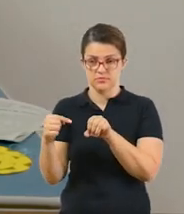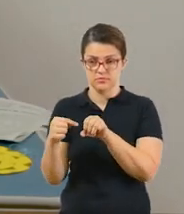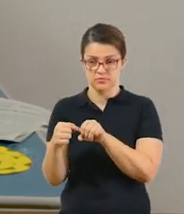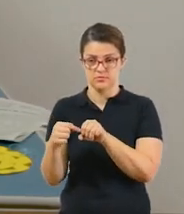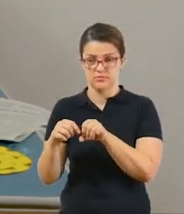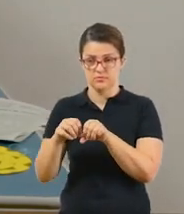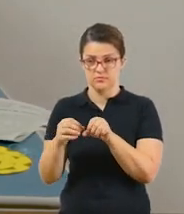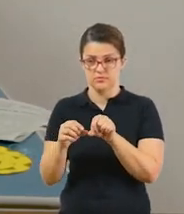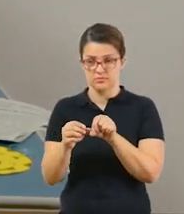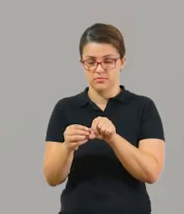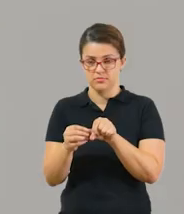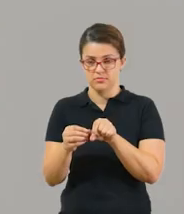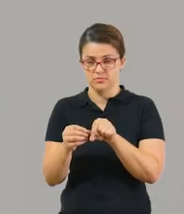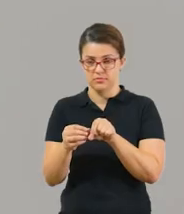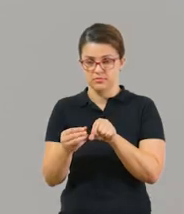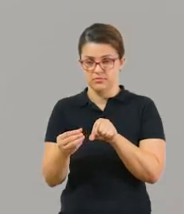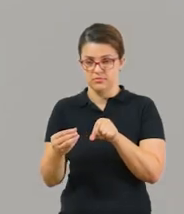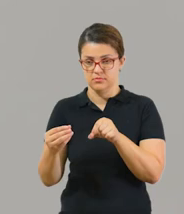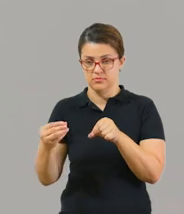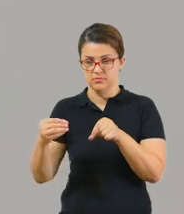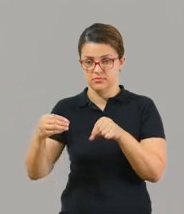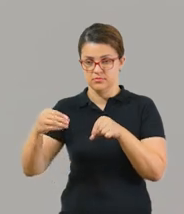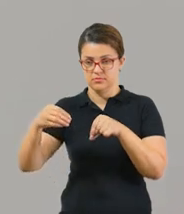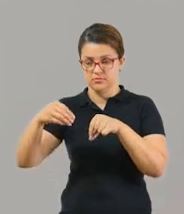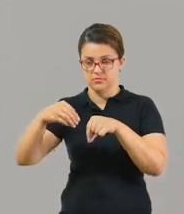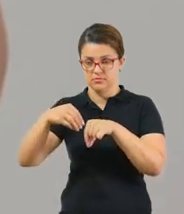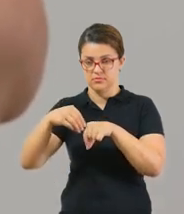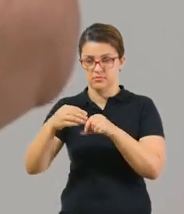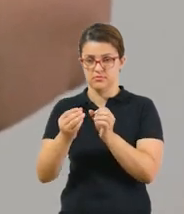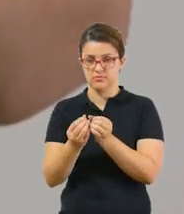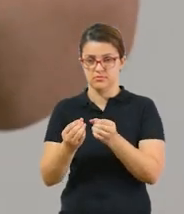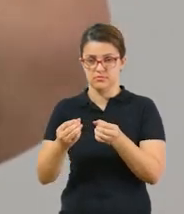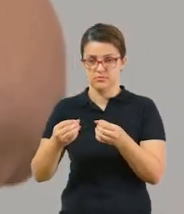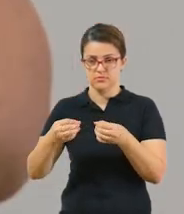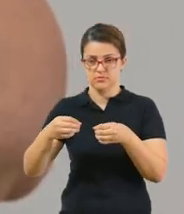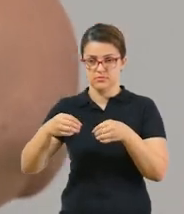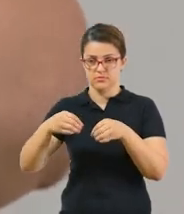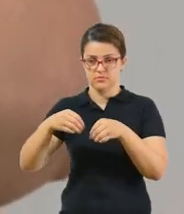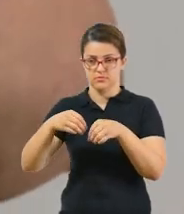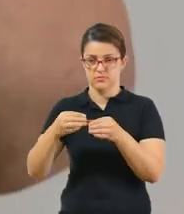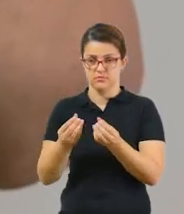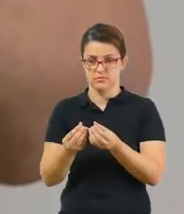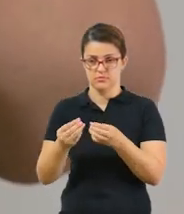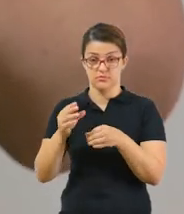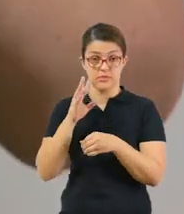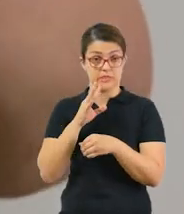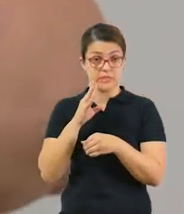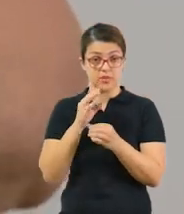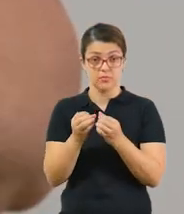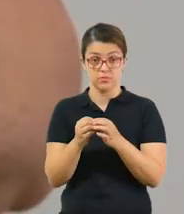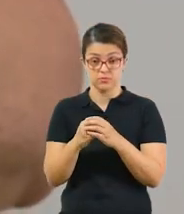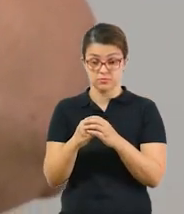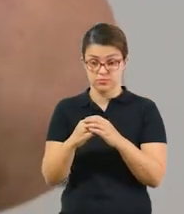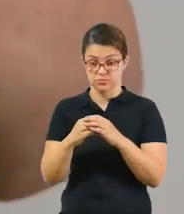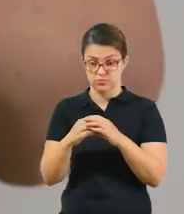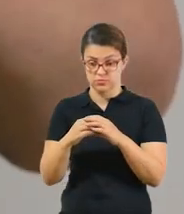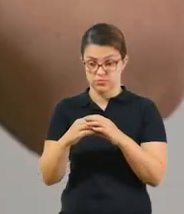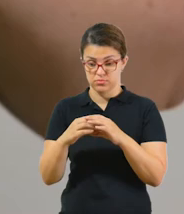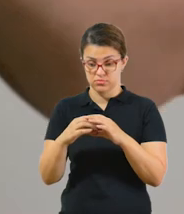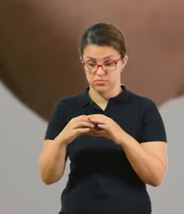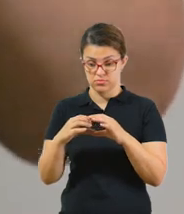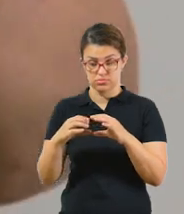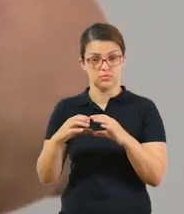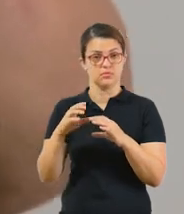ah e assim a gente vai aumentando o nosso o nosso forte olha aí que legal que ele vai